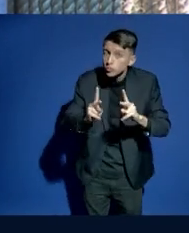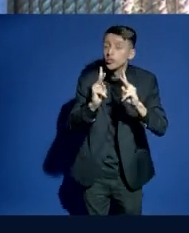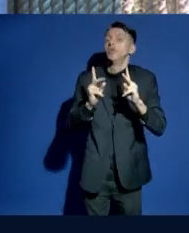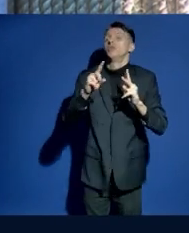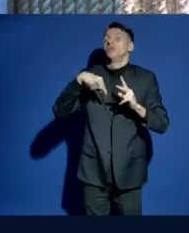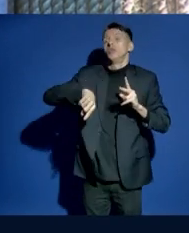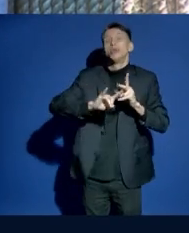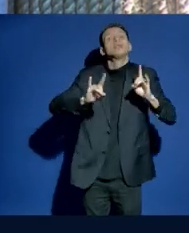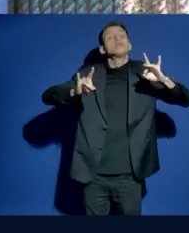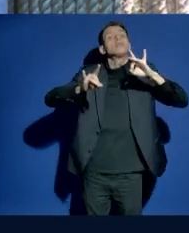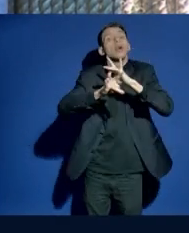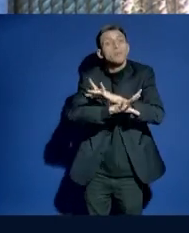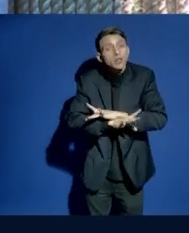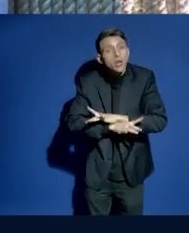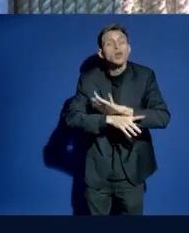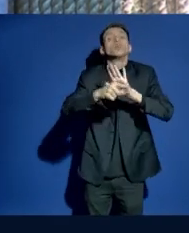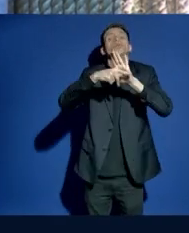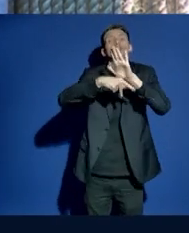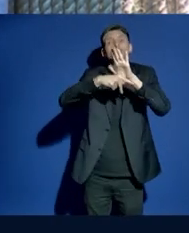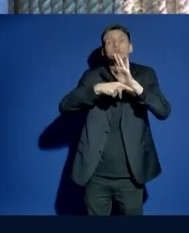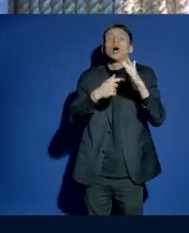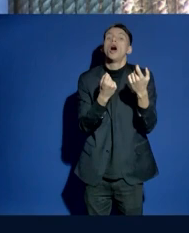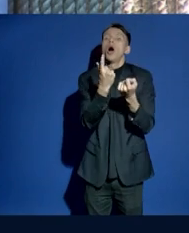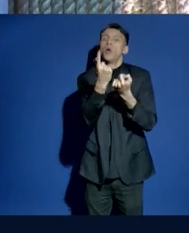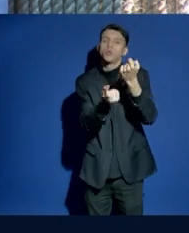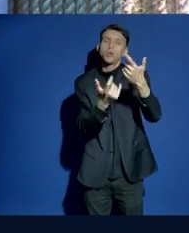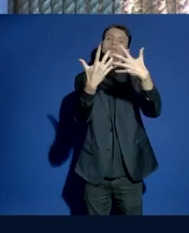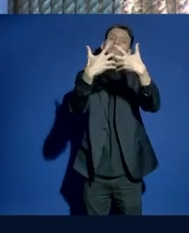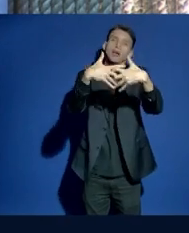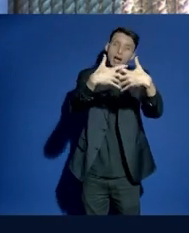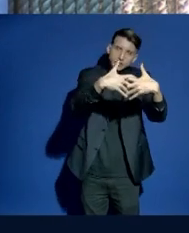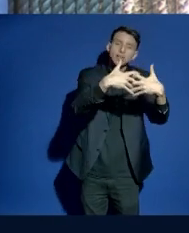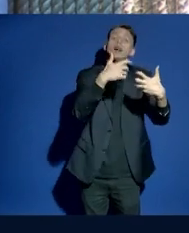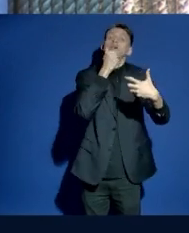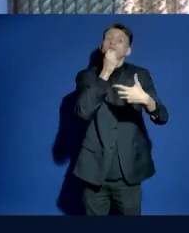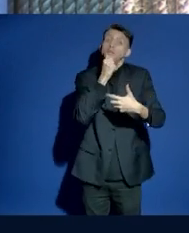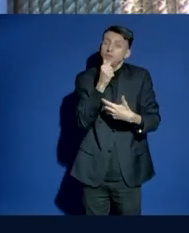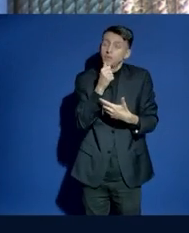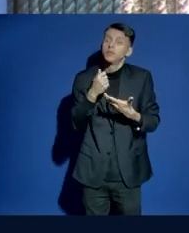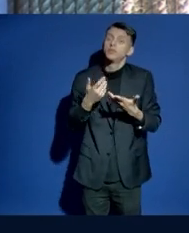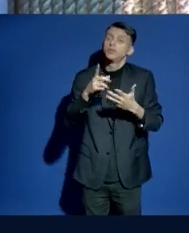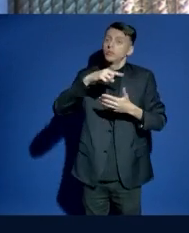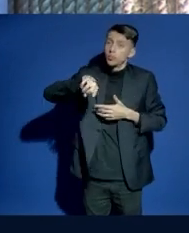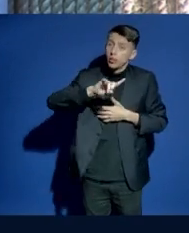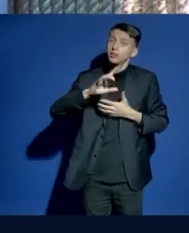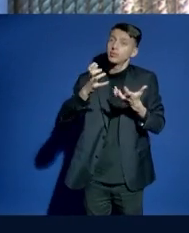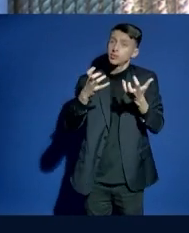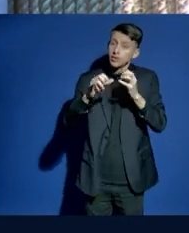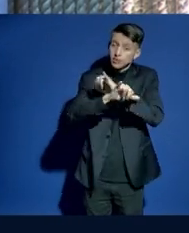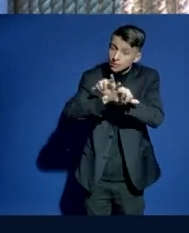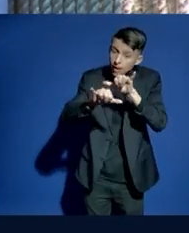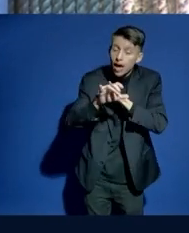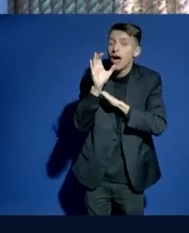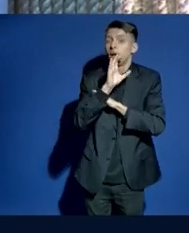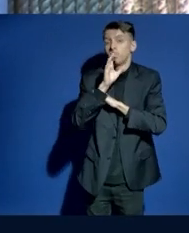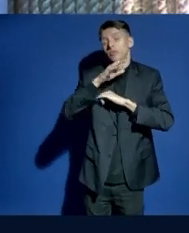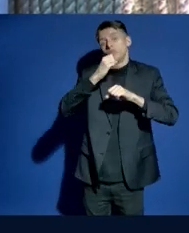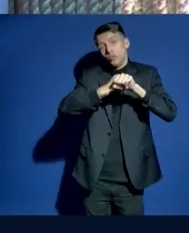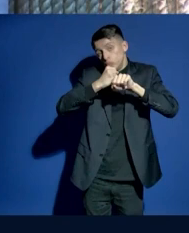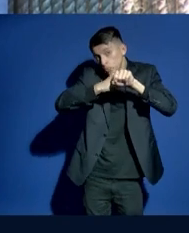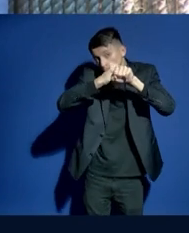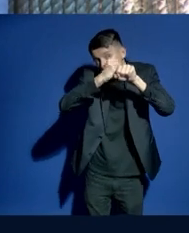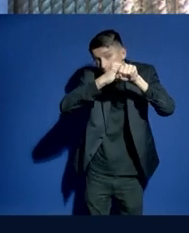na conclusão da terraplanagem alguns equipamentos já estão com pedido colocados esperamos mobilizar civil o quanto antes é uma obra